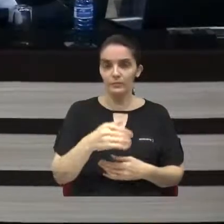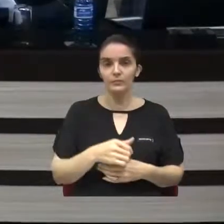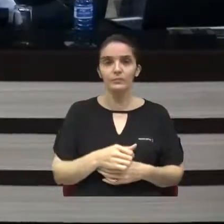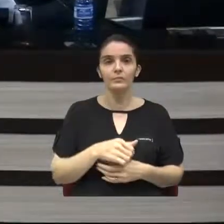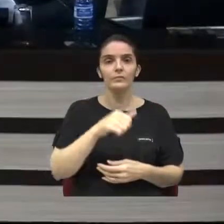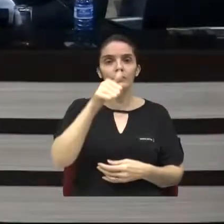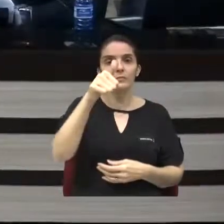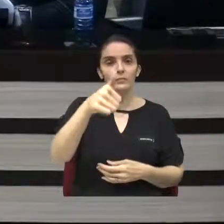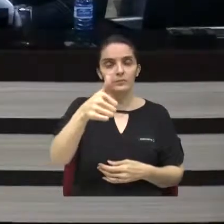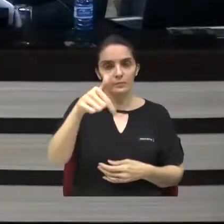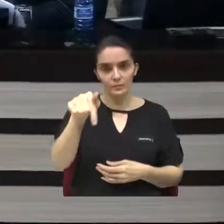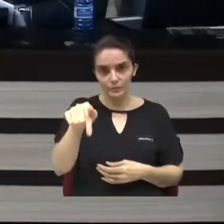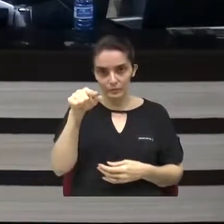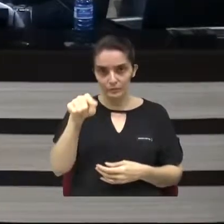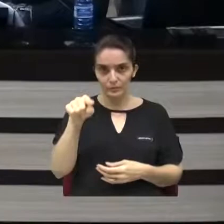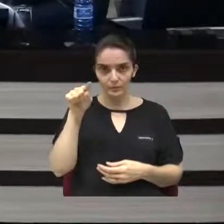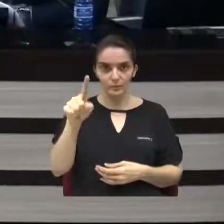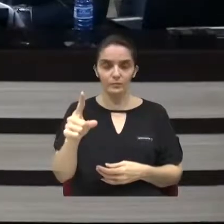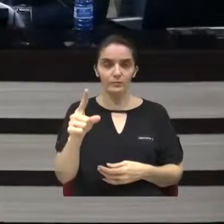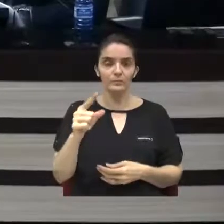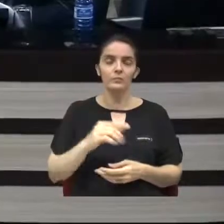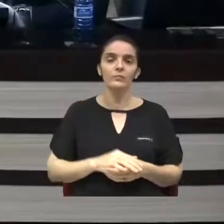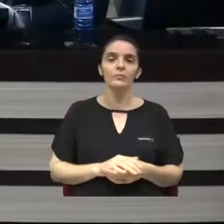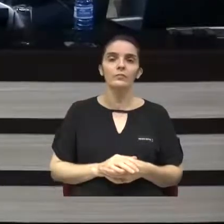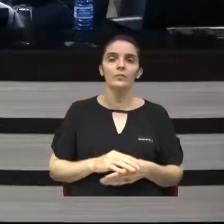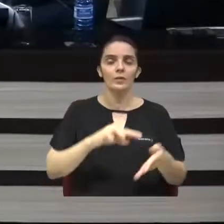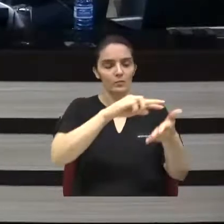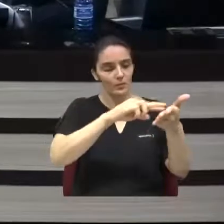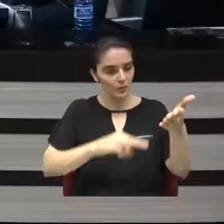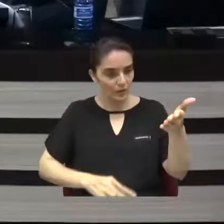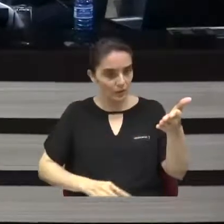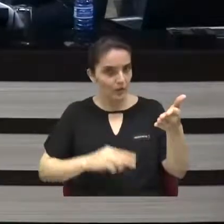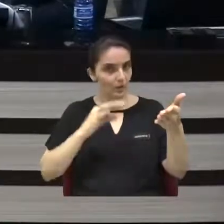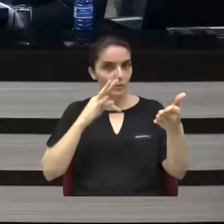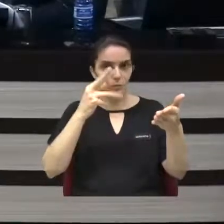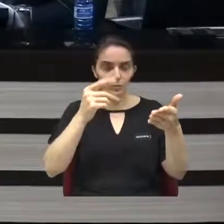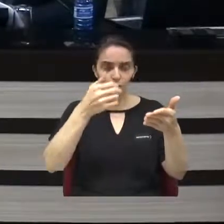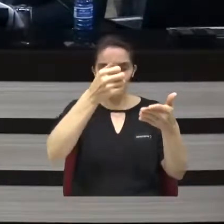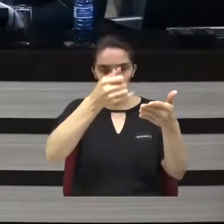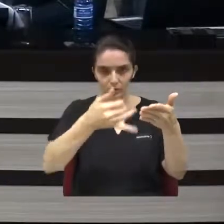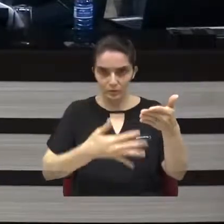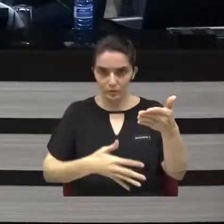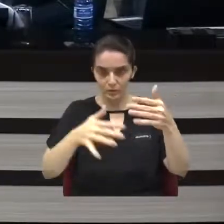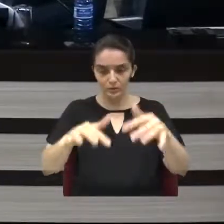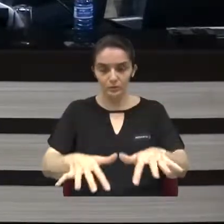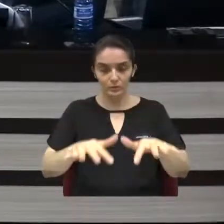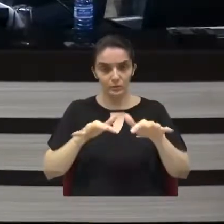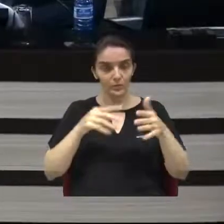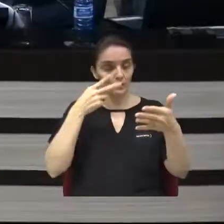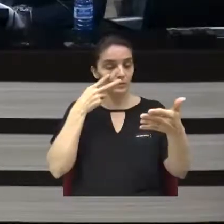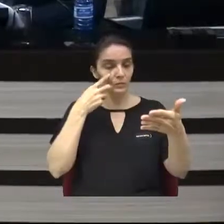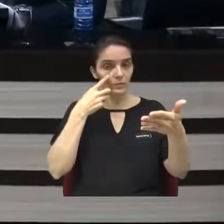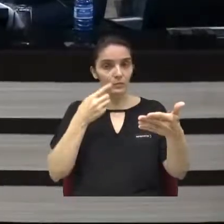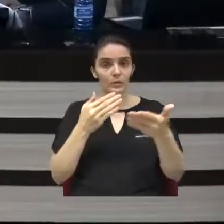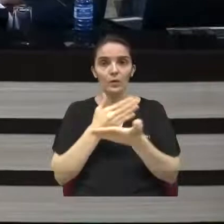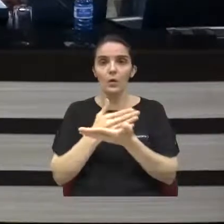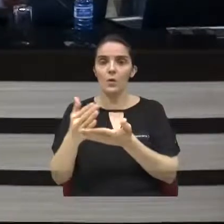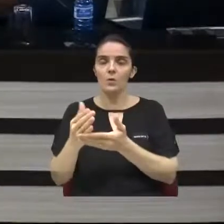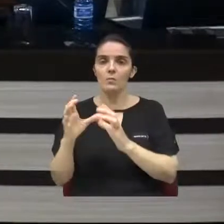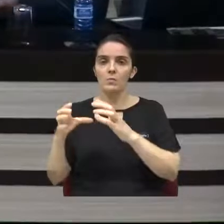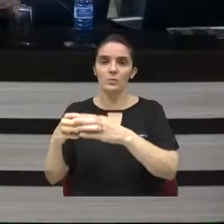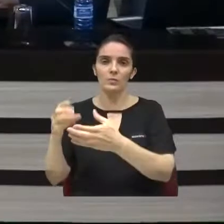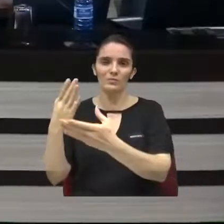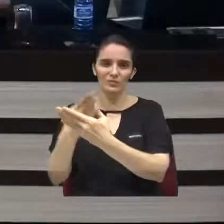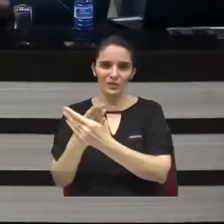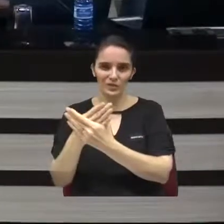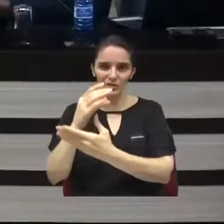17.1. O recebimento dessa denúncia e sua leitura e apreciação pelo plenário para abertura de comissão processante